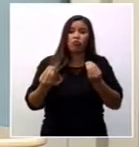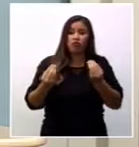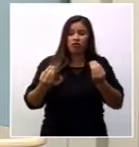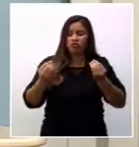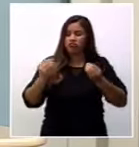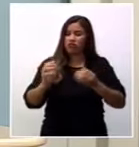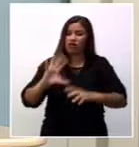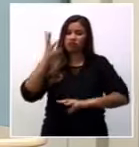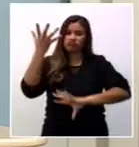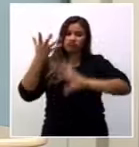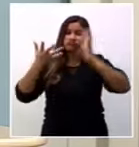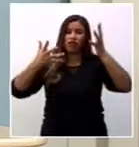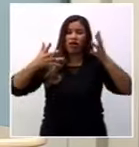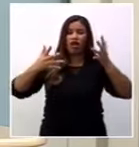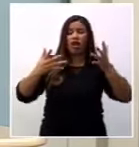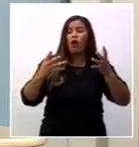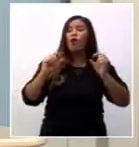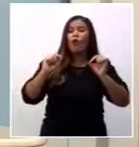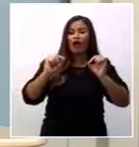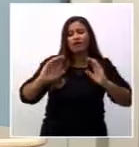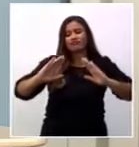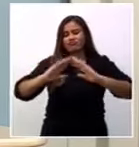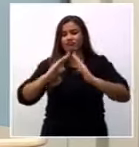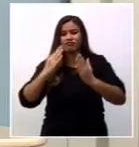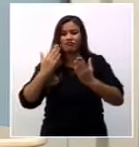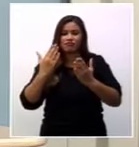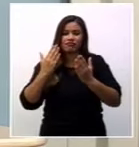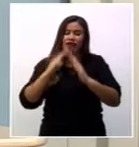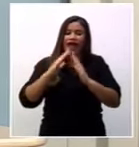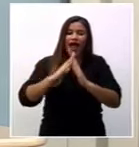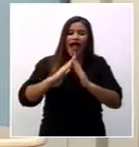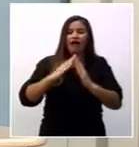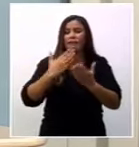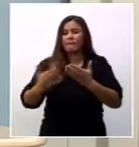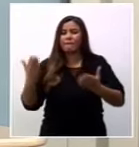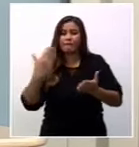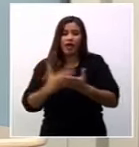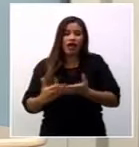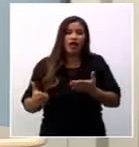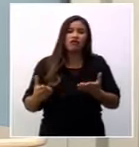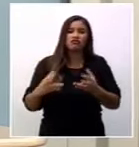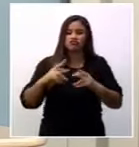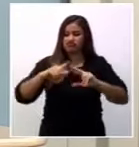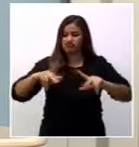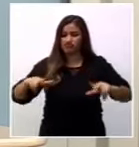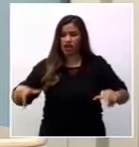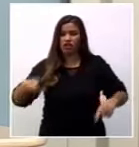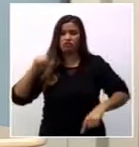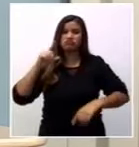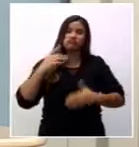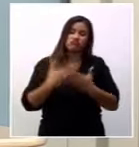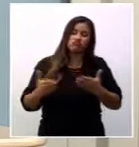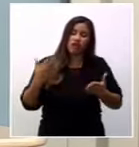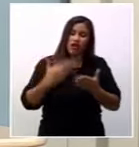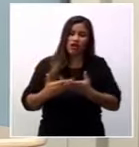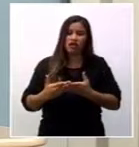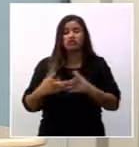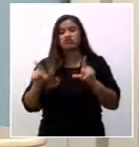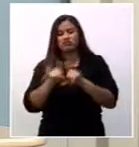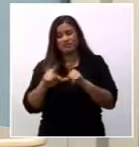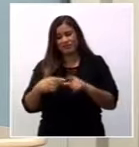Sejam perdas de bens materiais ou vidas humanas, né? Por isso que o vídeo traz para a